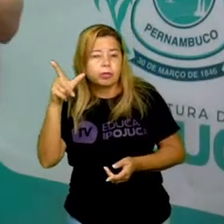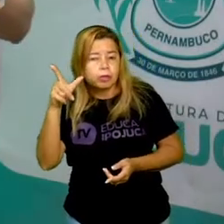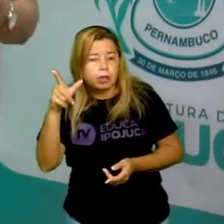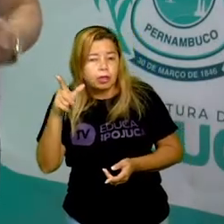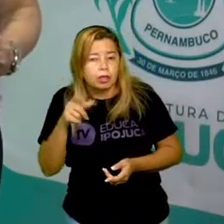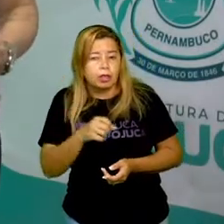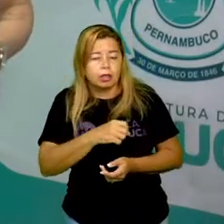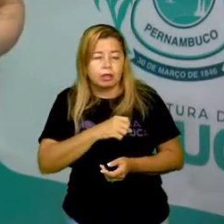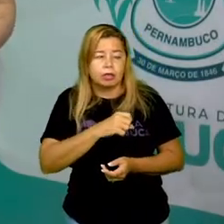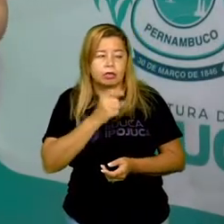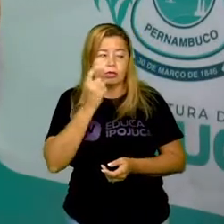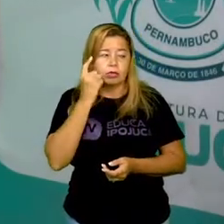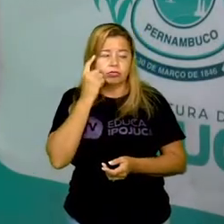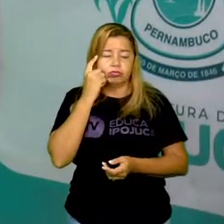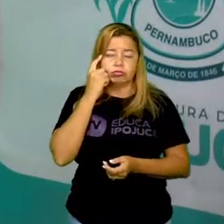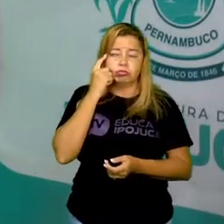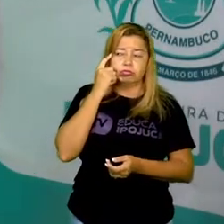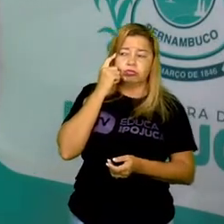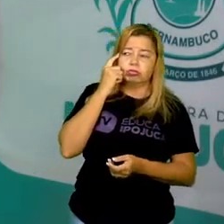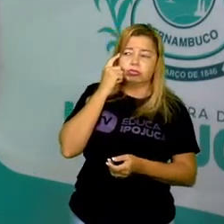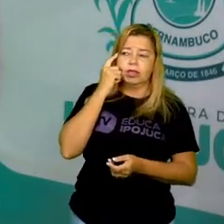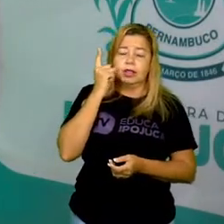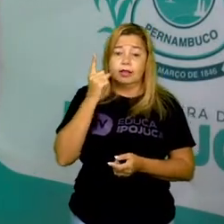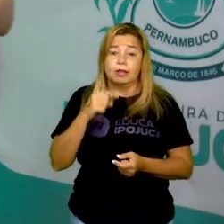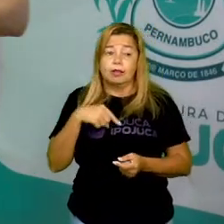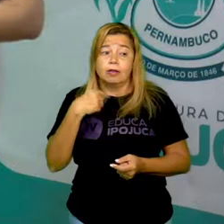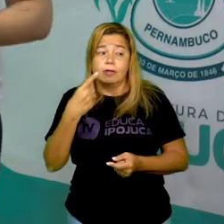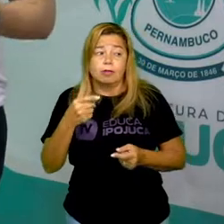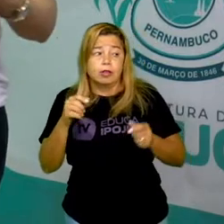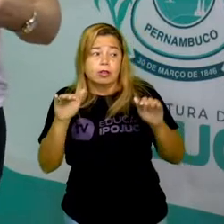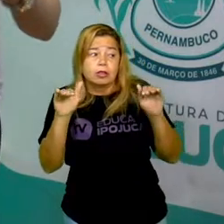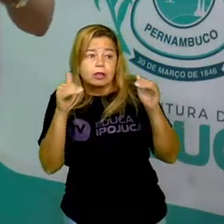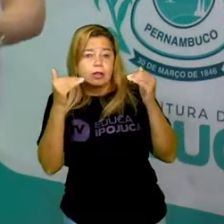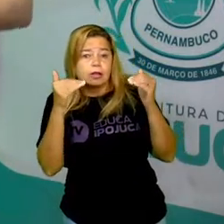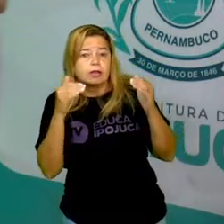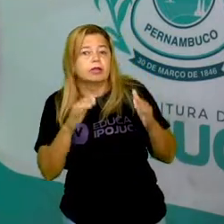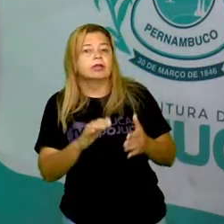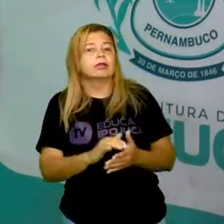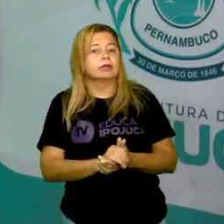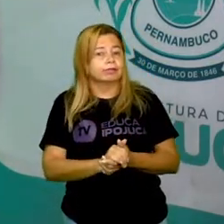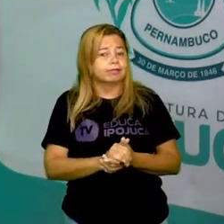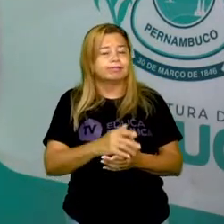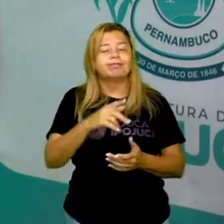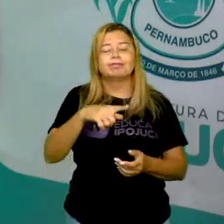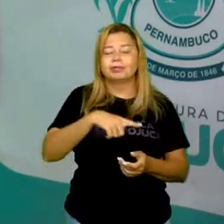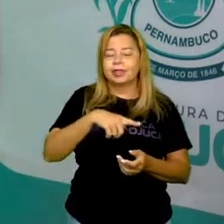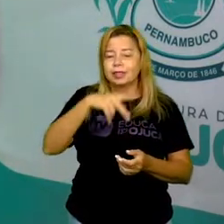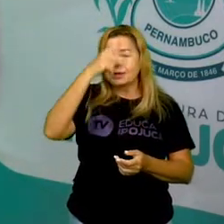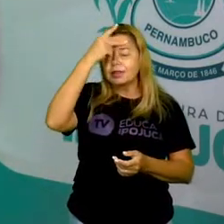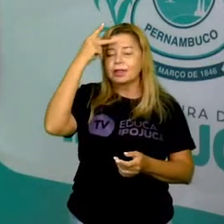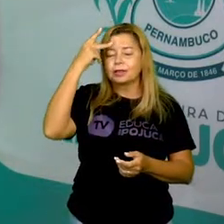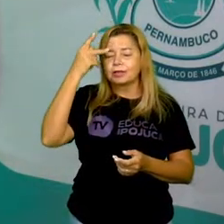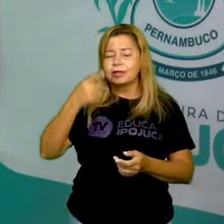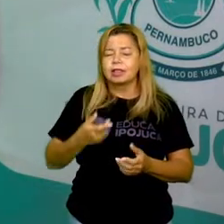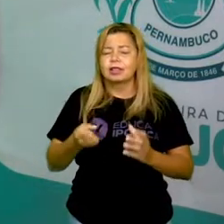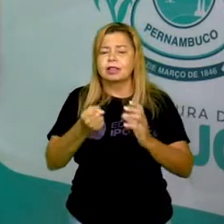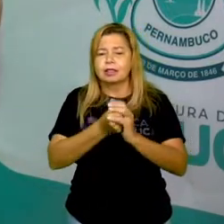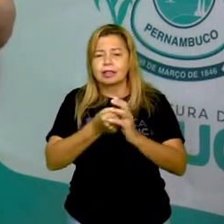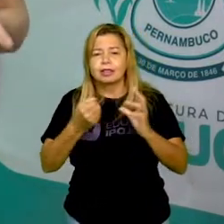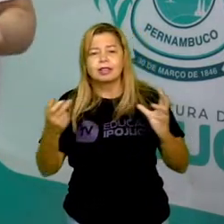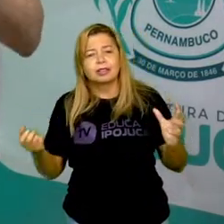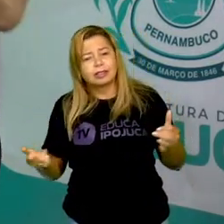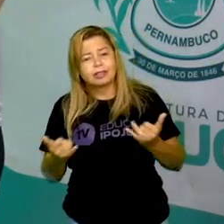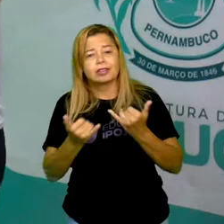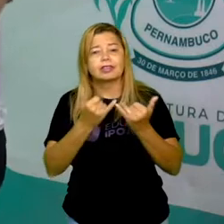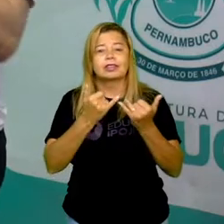sorrateiras, desconfiadas, muito atentas. Então nós temos pessoas que têm essas características. Nós temos alguns humanos